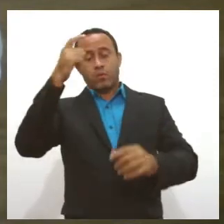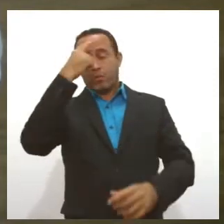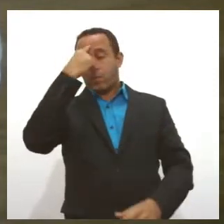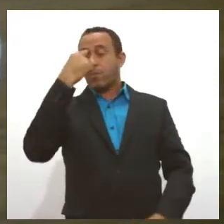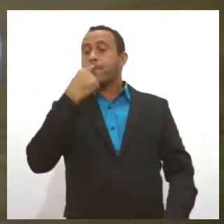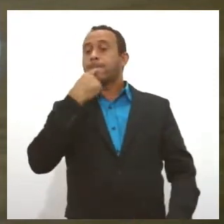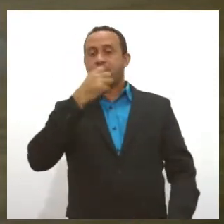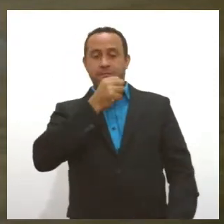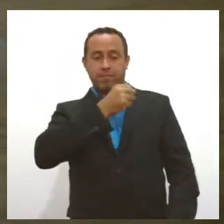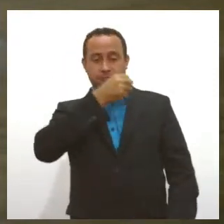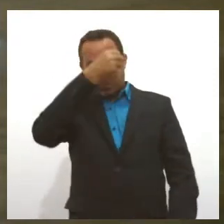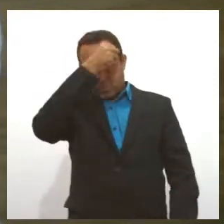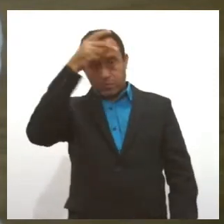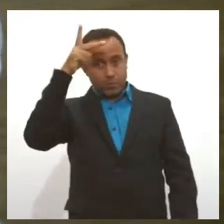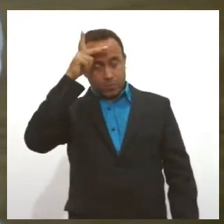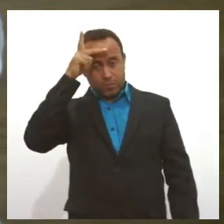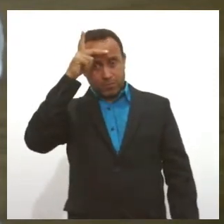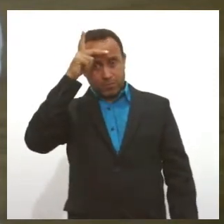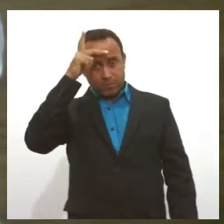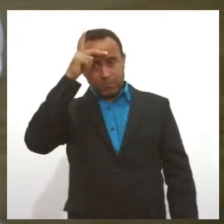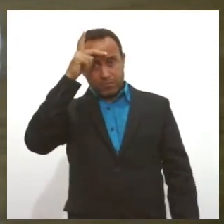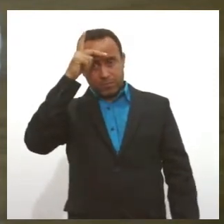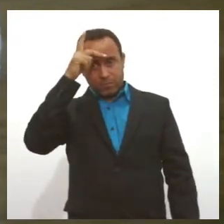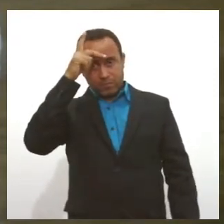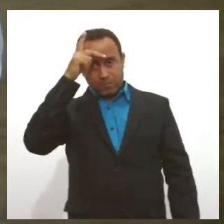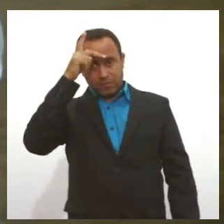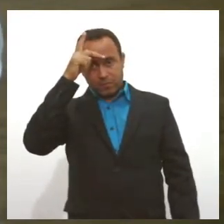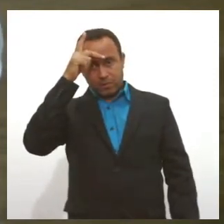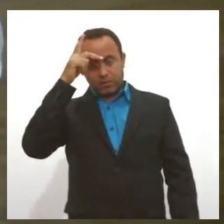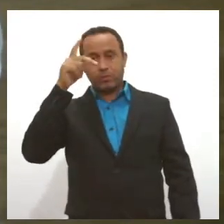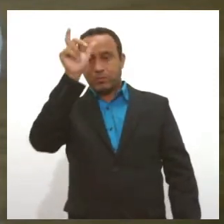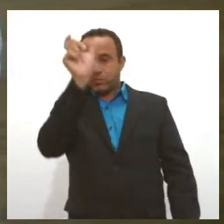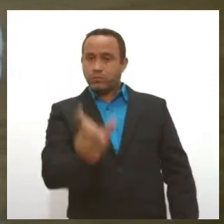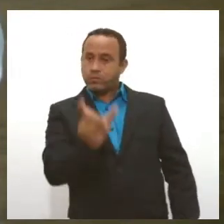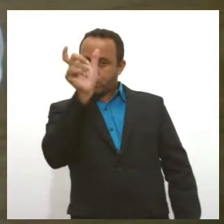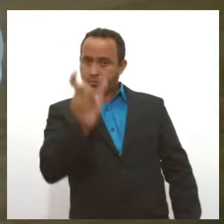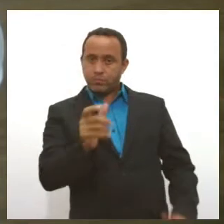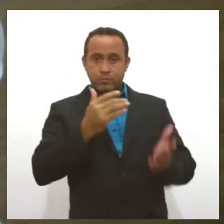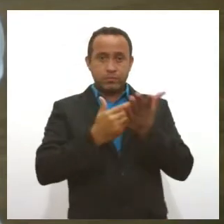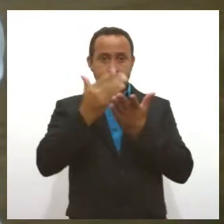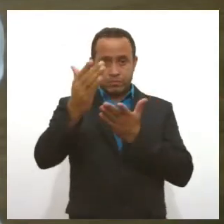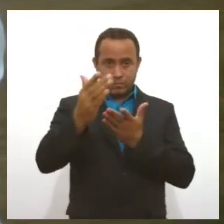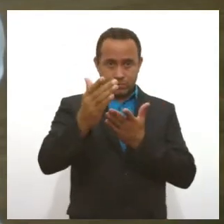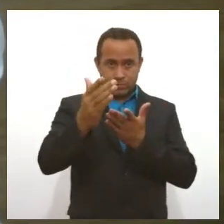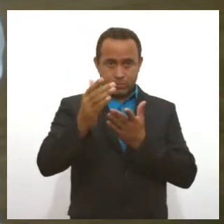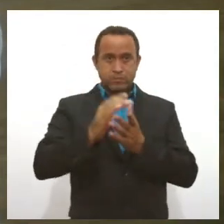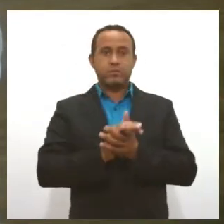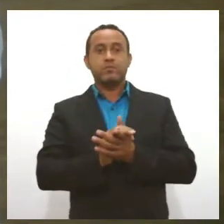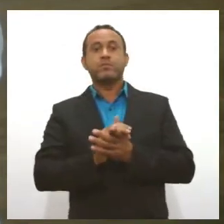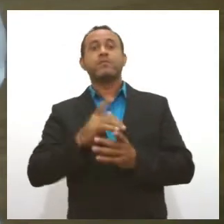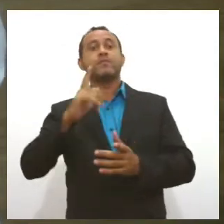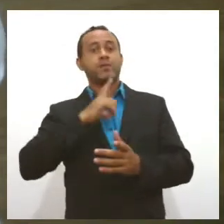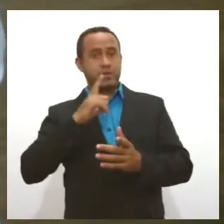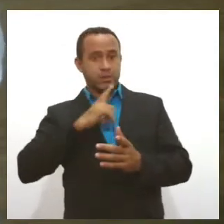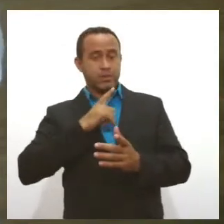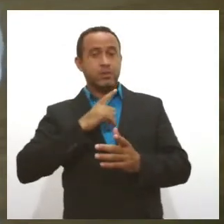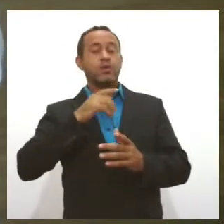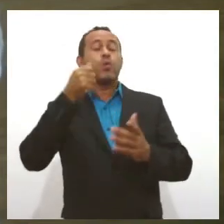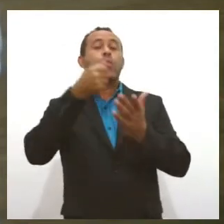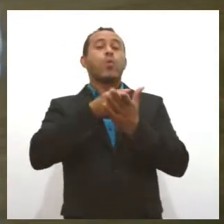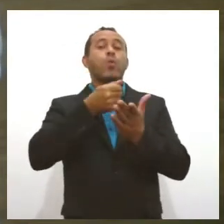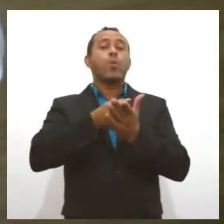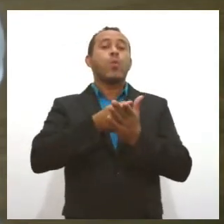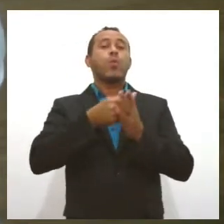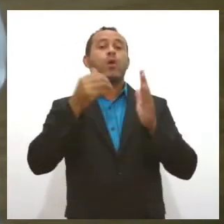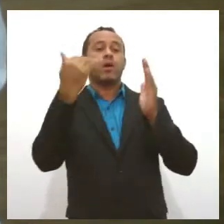né? Tudo que for de iniciativa da prefeitura, dever do prefeito, é contado nessa